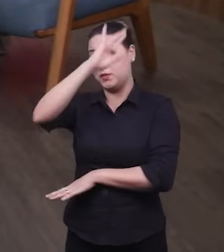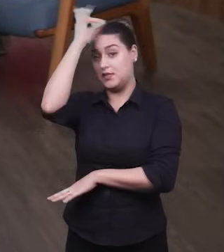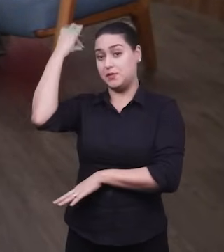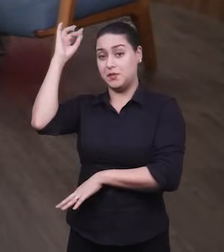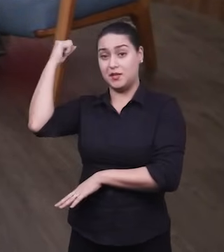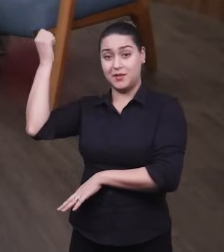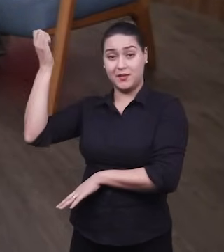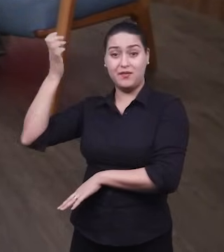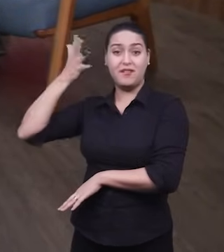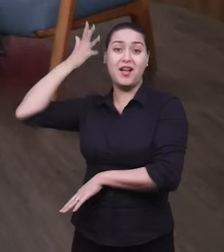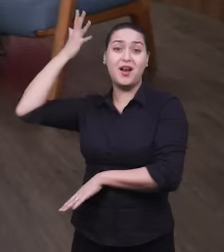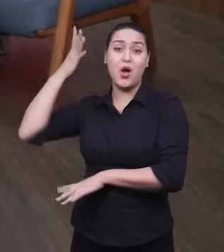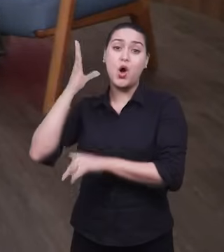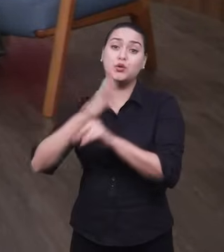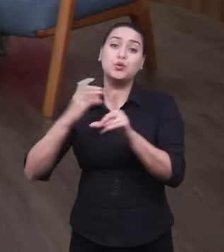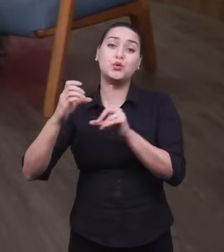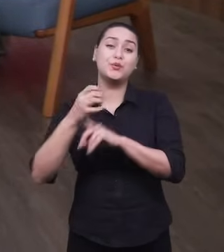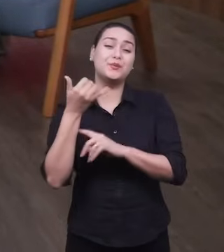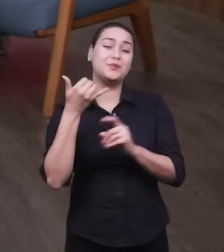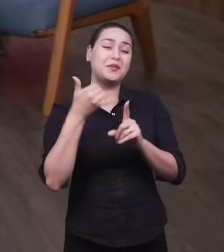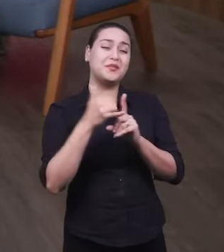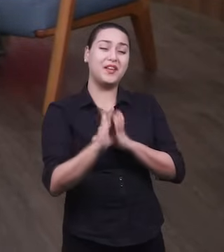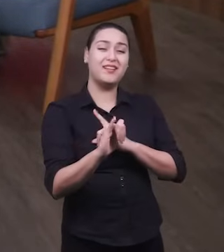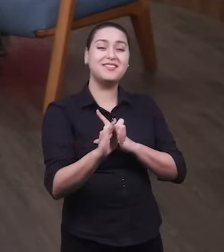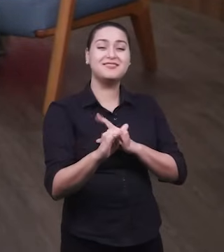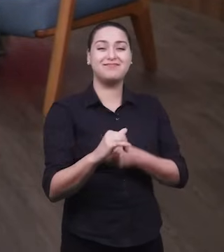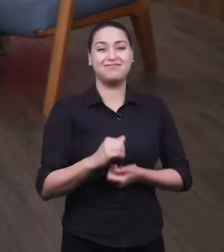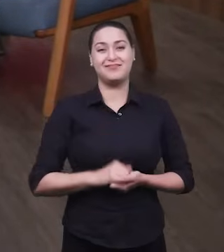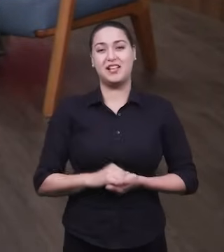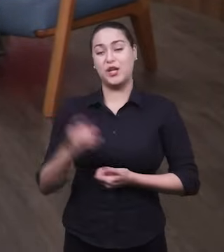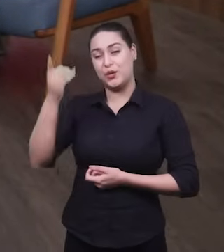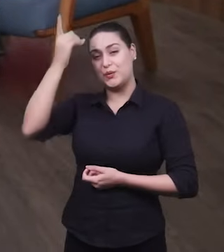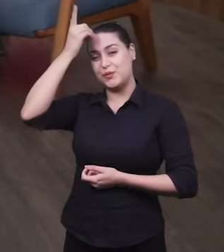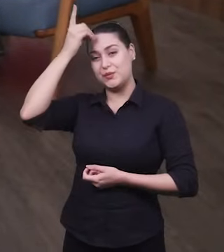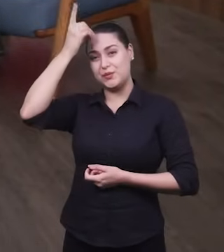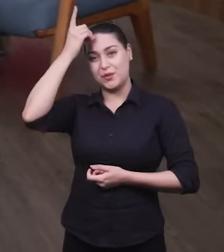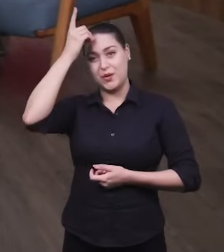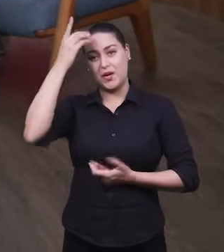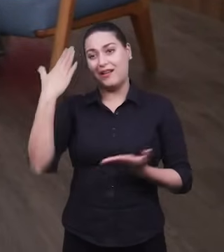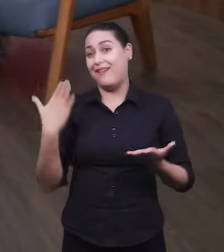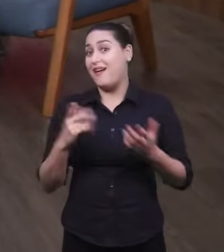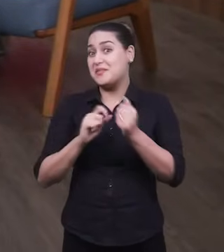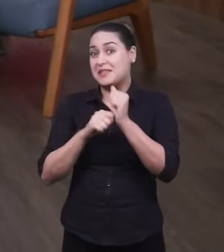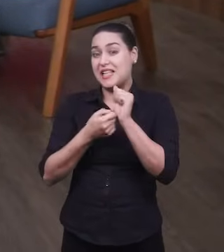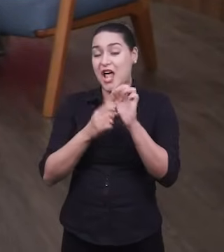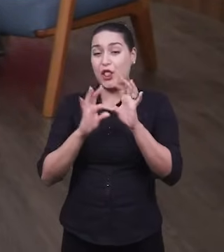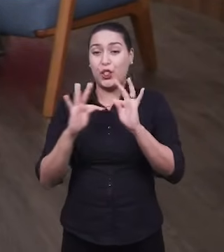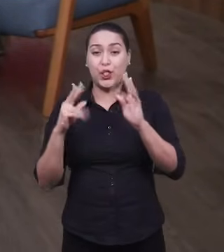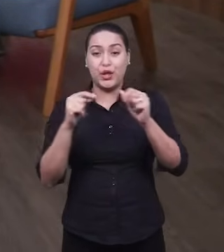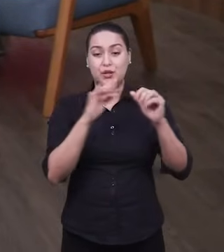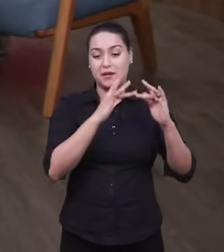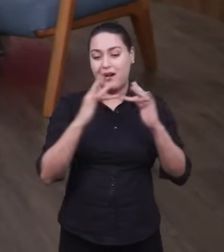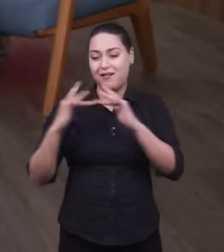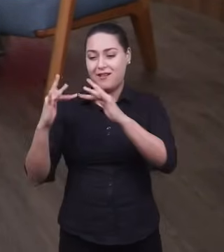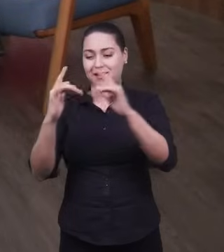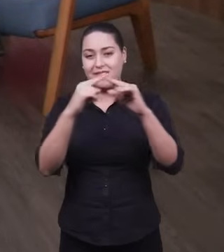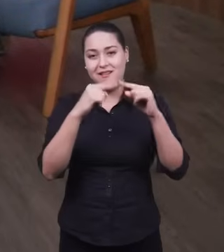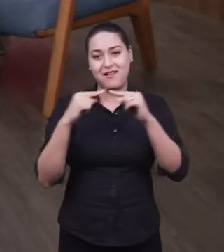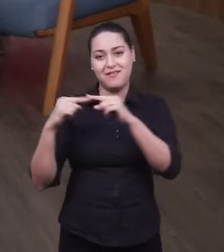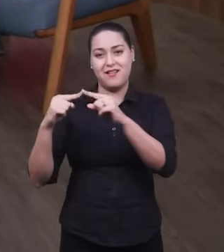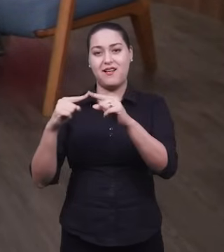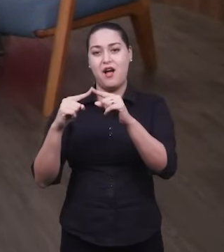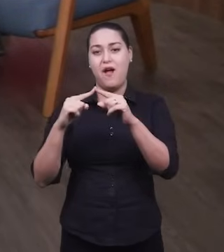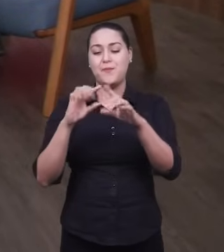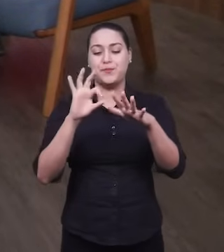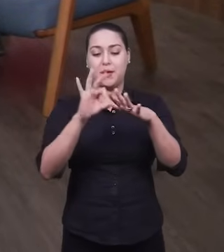Espírito Santo mostrou para aquele culto. No culto profético. No culto profético. E os dons que são transmitidos. É um mistério. Então,